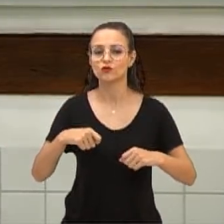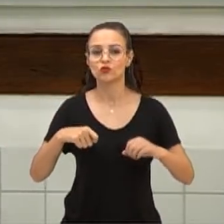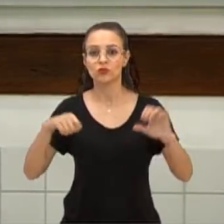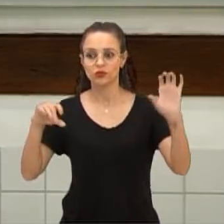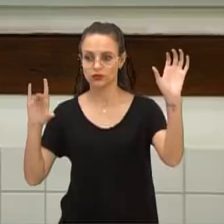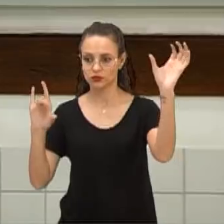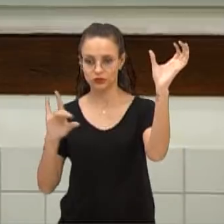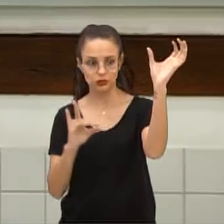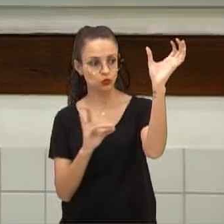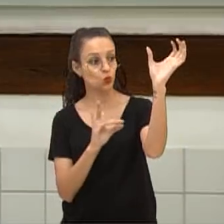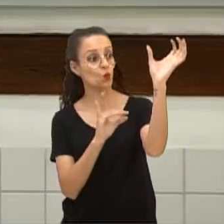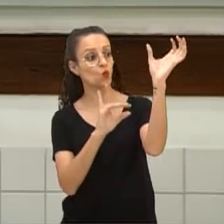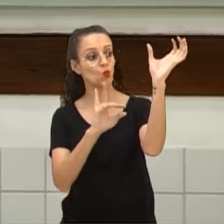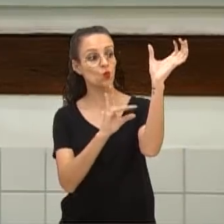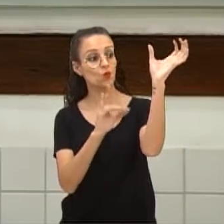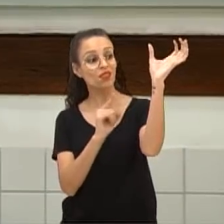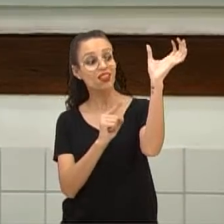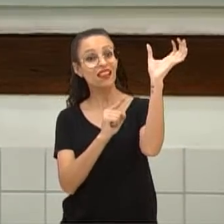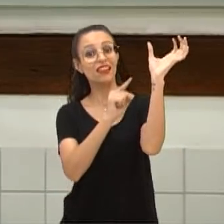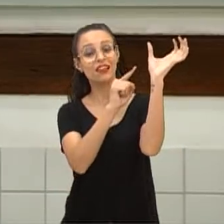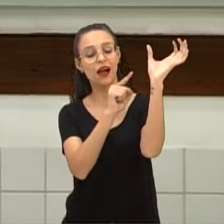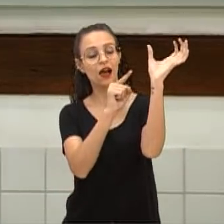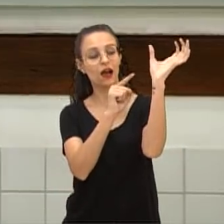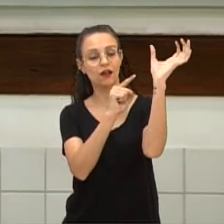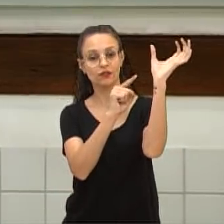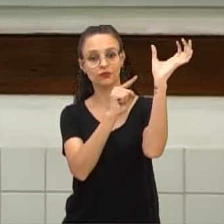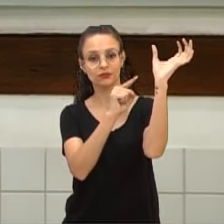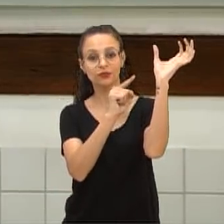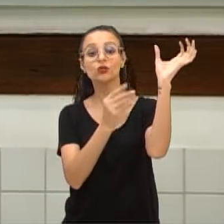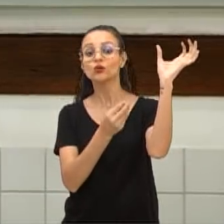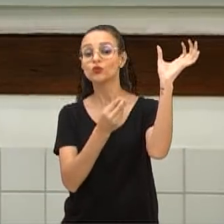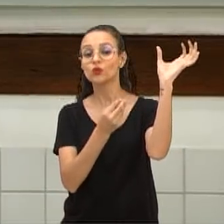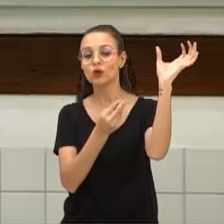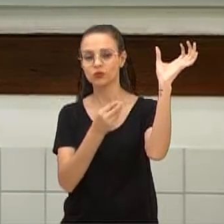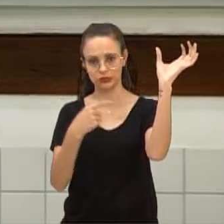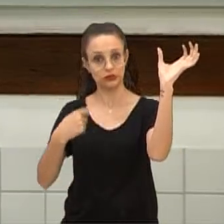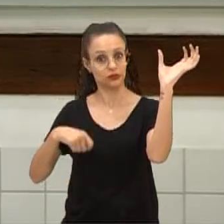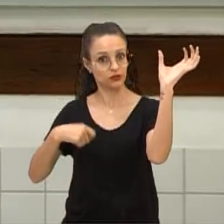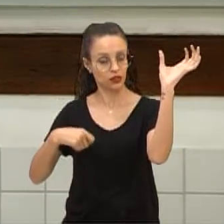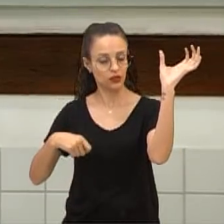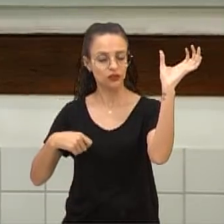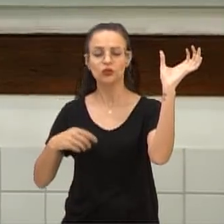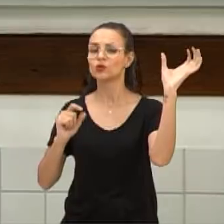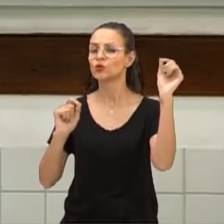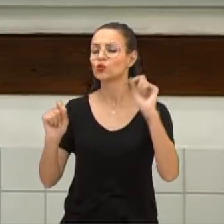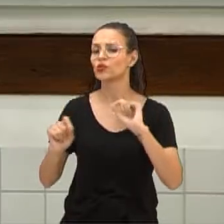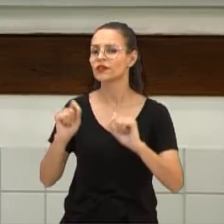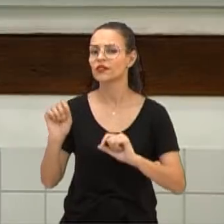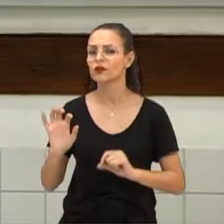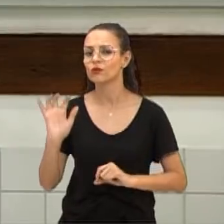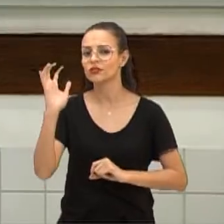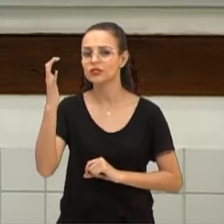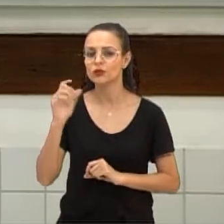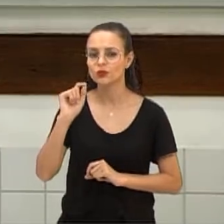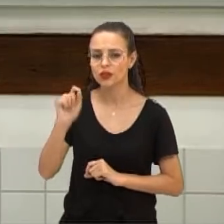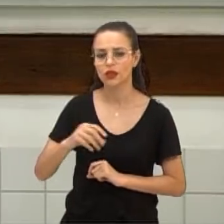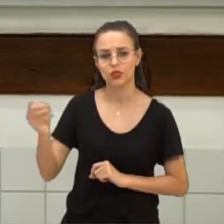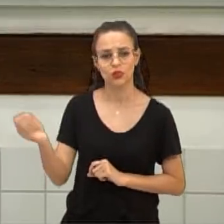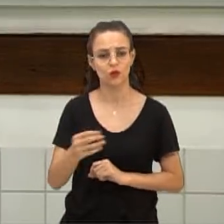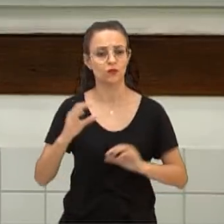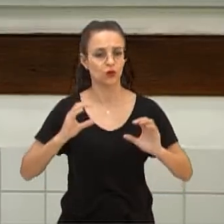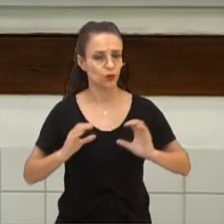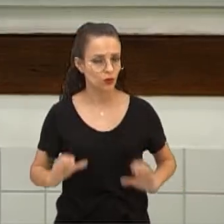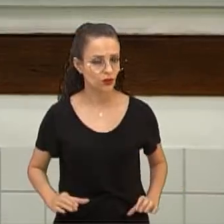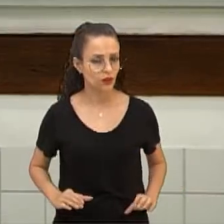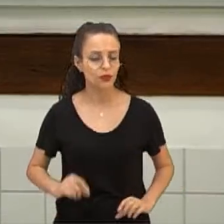comer as folhas, os vegetais que estavam mais acima. Essas eram as necessidades. O que isso provocou? Provocou um novo comportamento